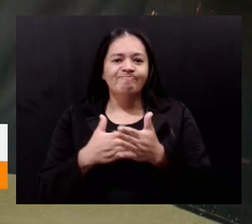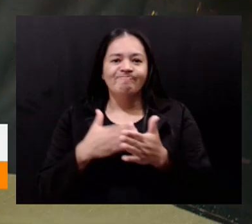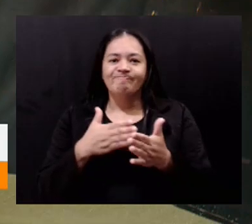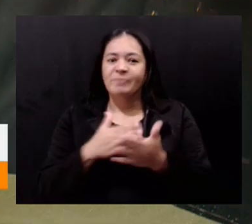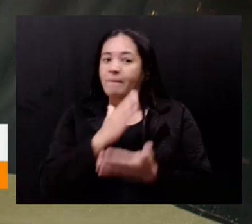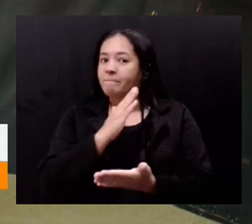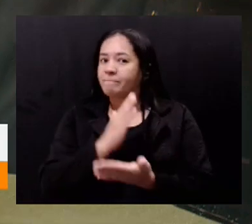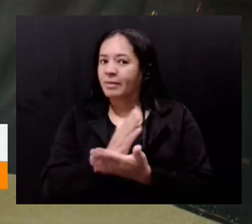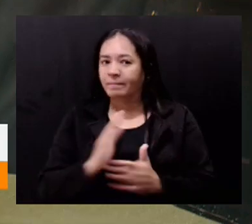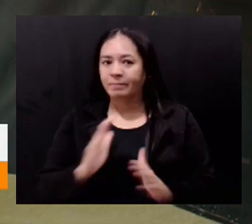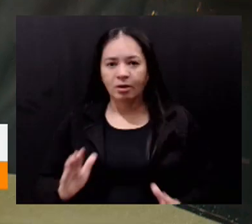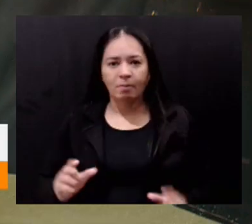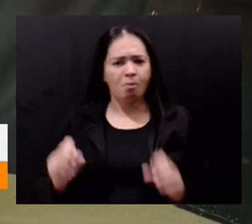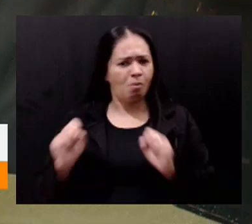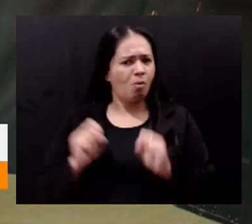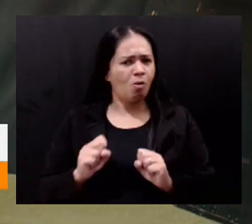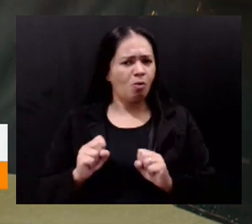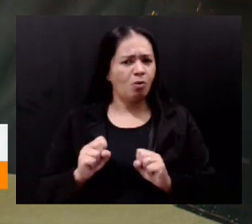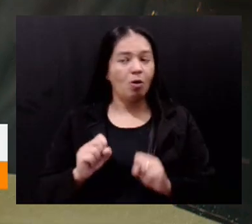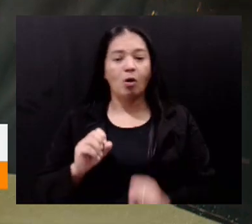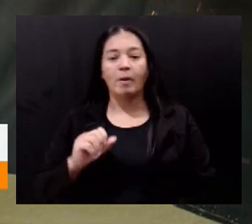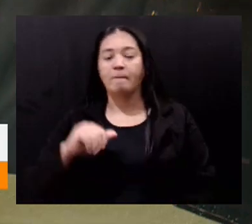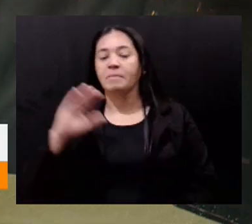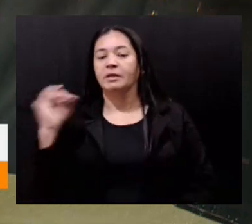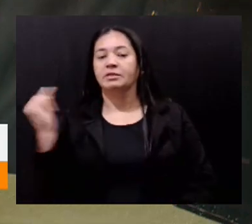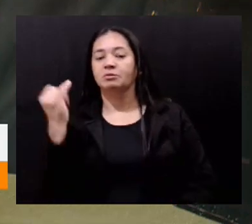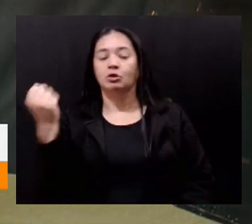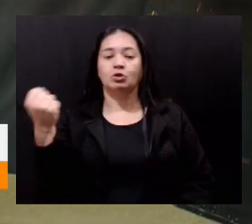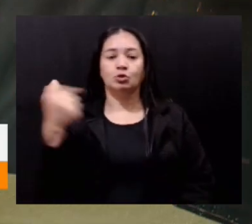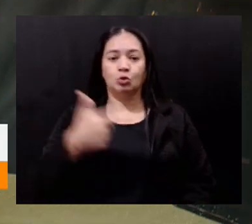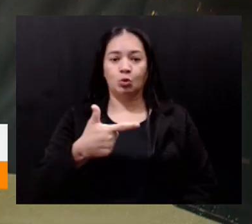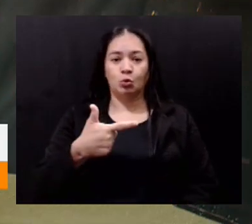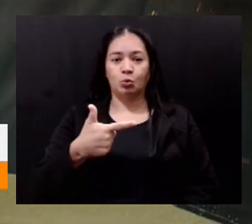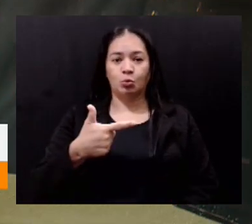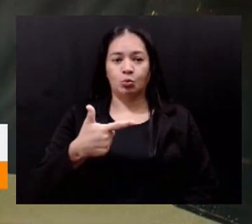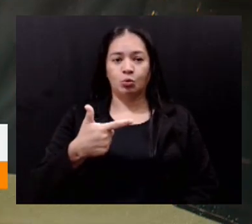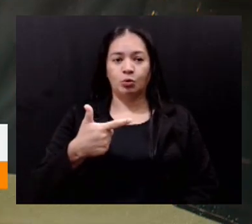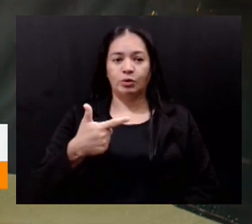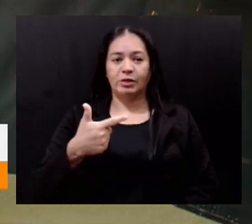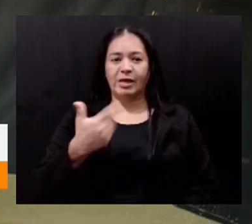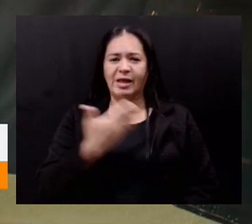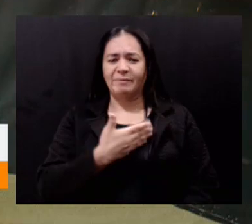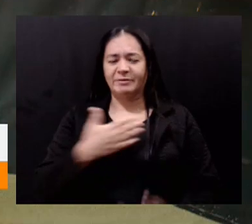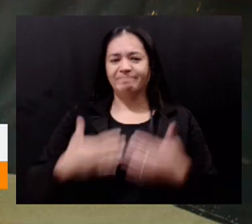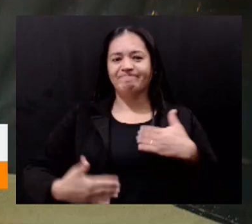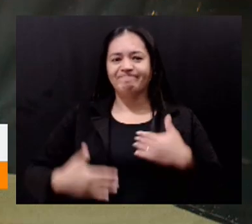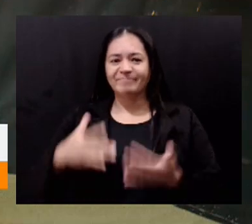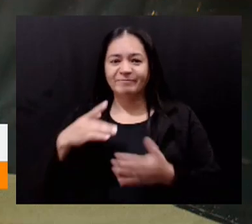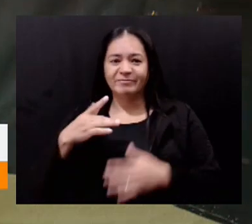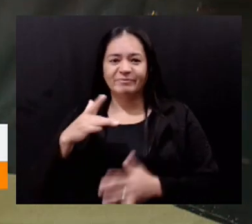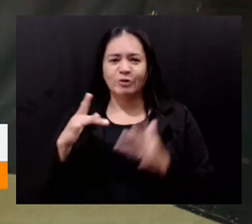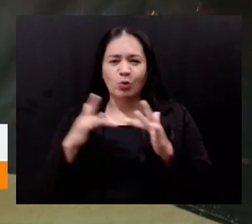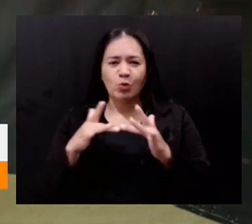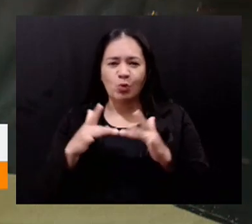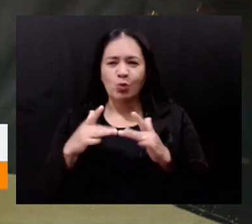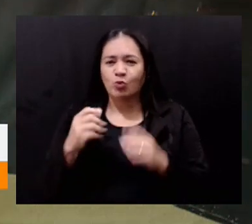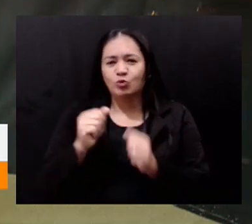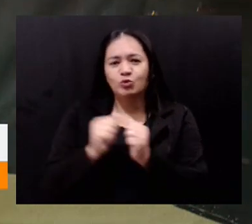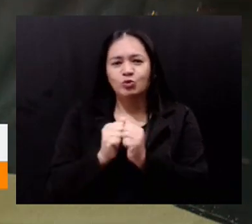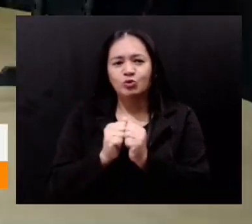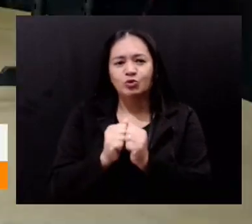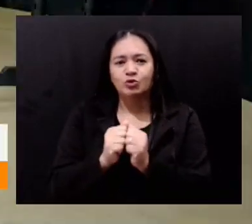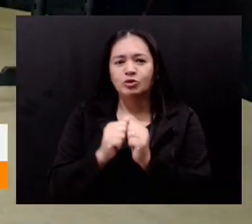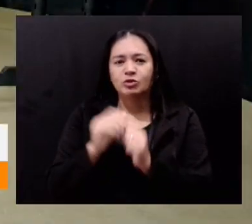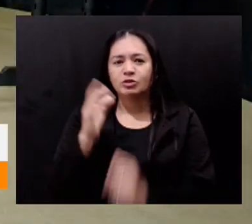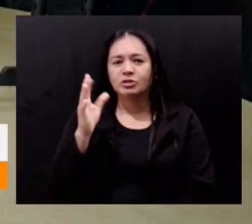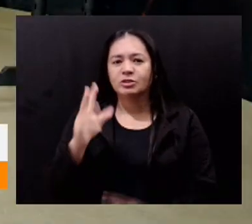ser mais importante do que a amizade física? Aqui, eu, você, né, junto aqui, olho no olho?